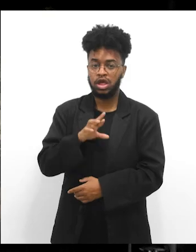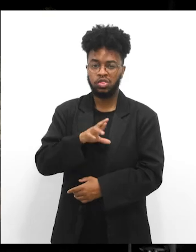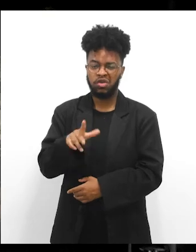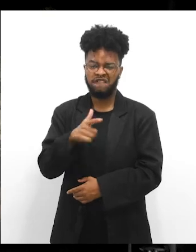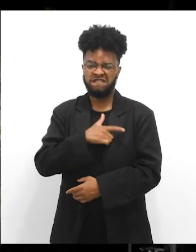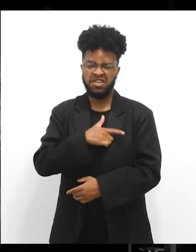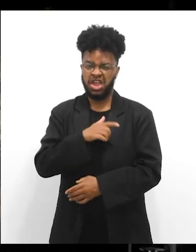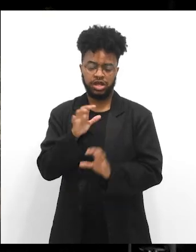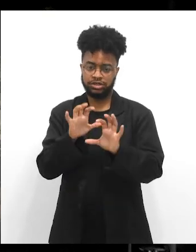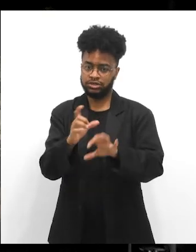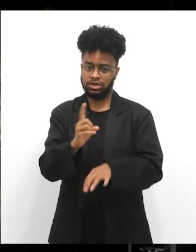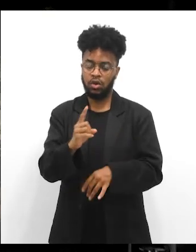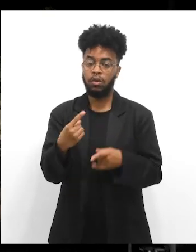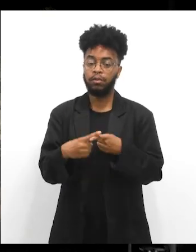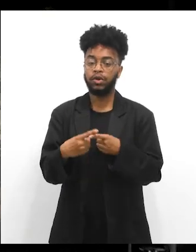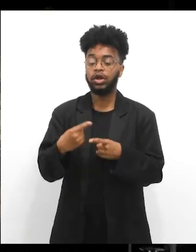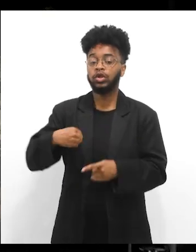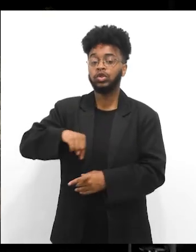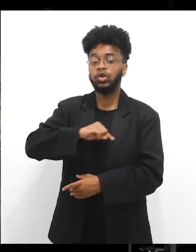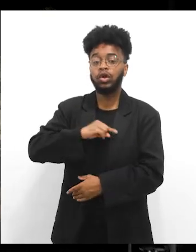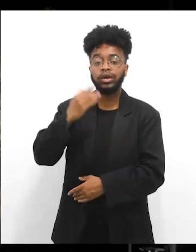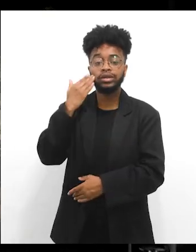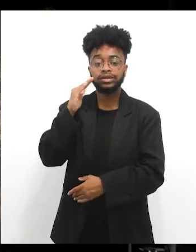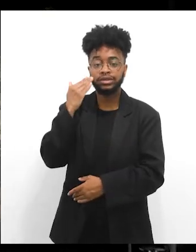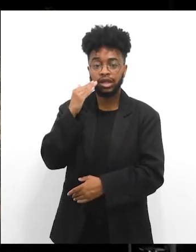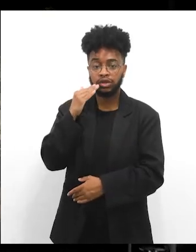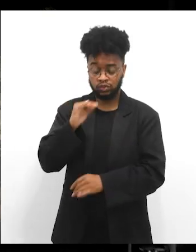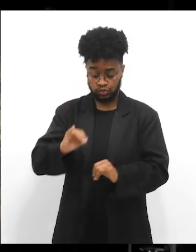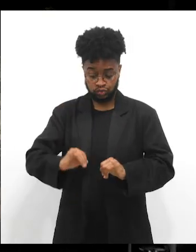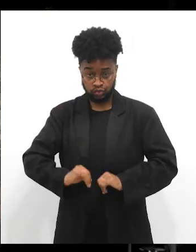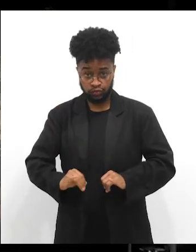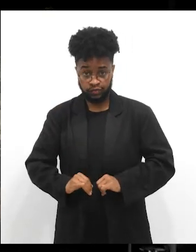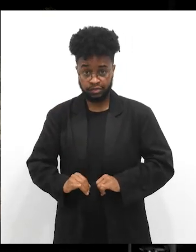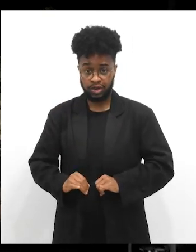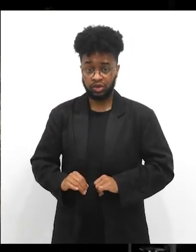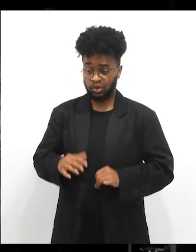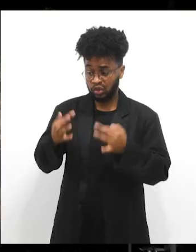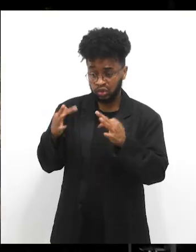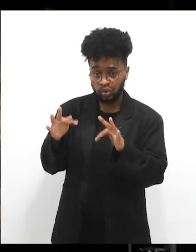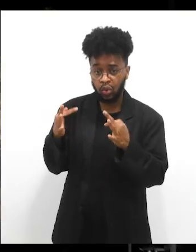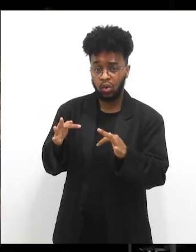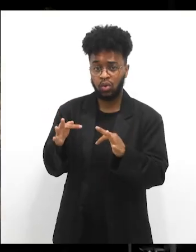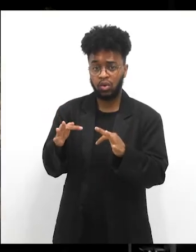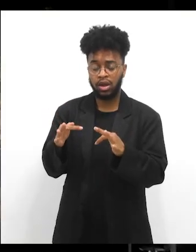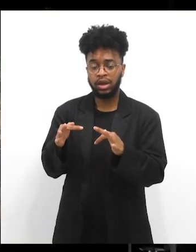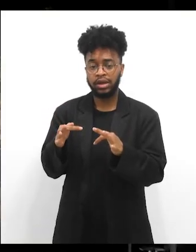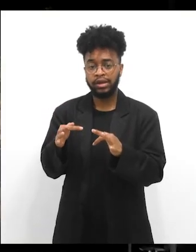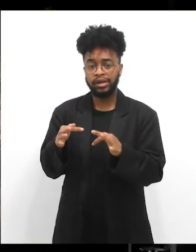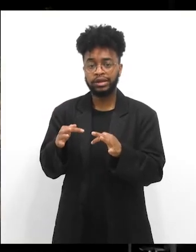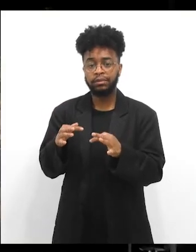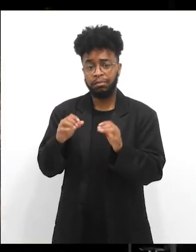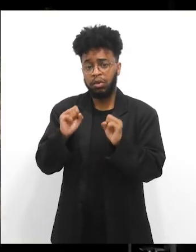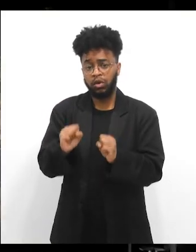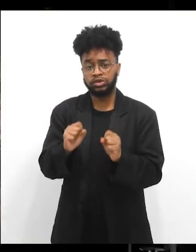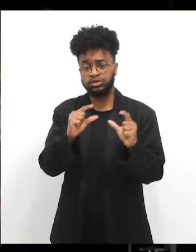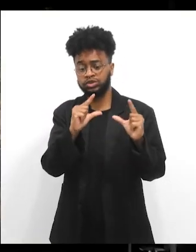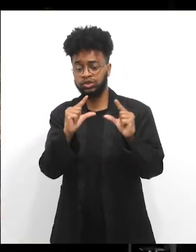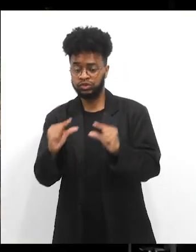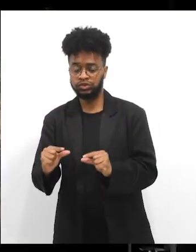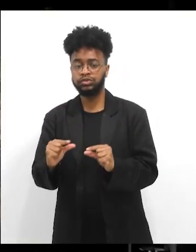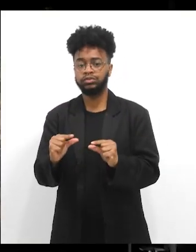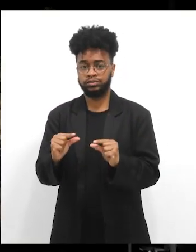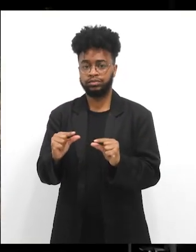não é frio desse jeito, né? Certo. A gente entende que esses sofrimentos, essas dores, elas podem